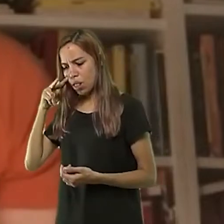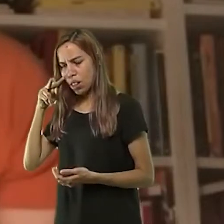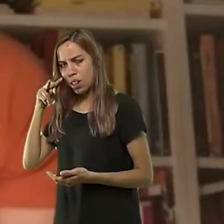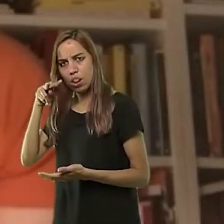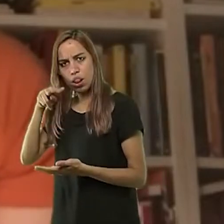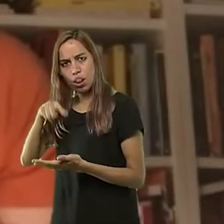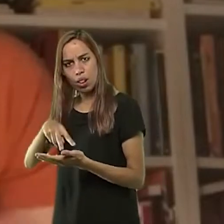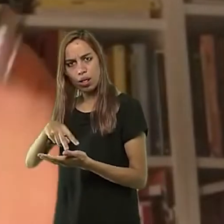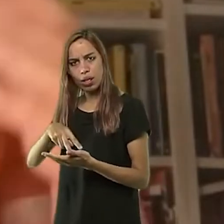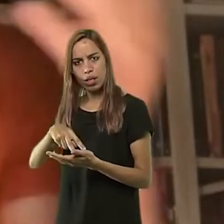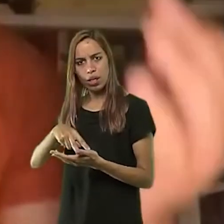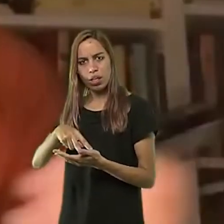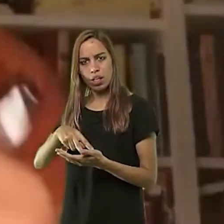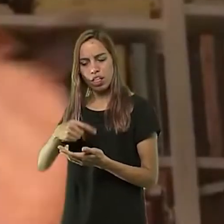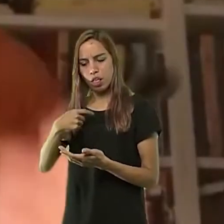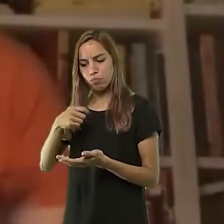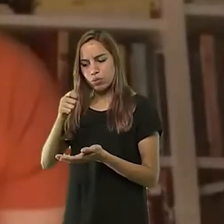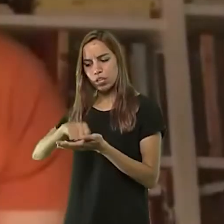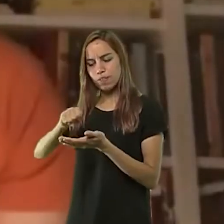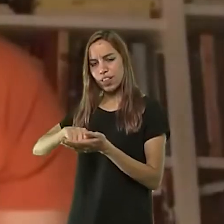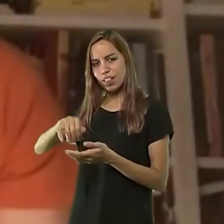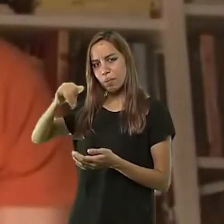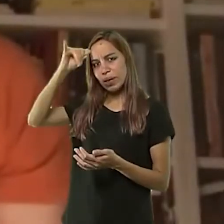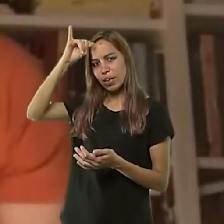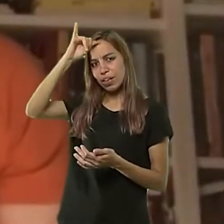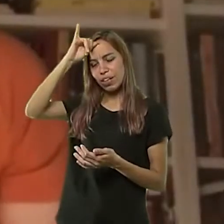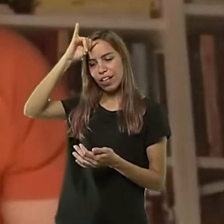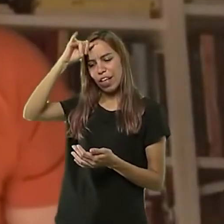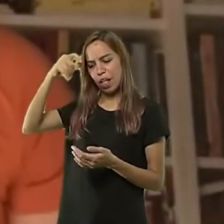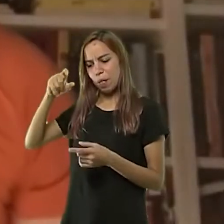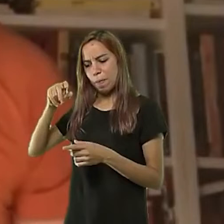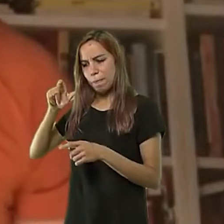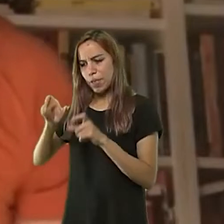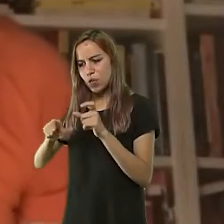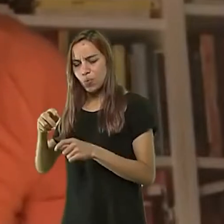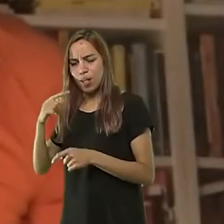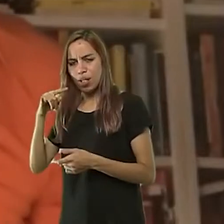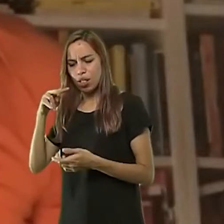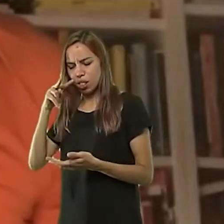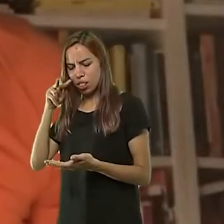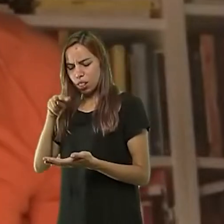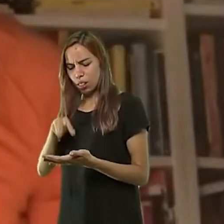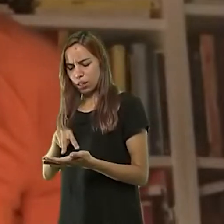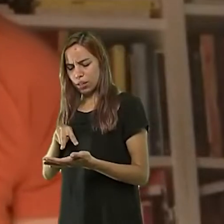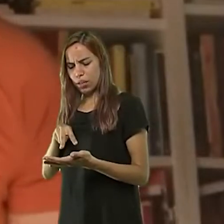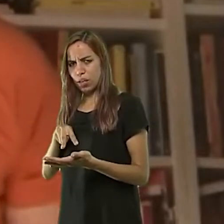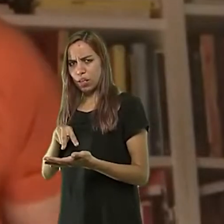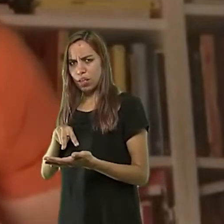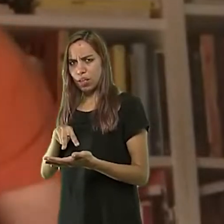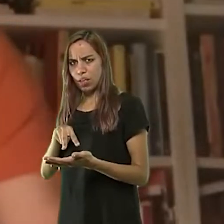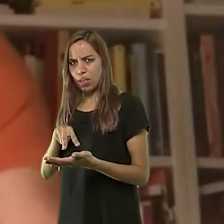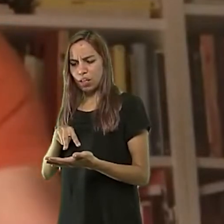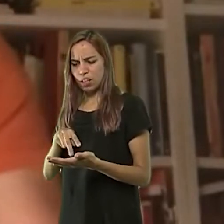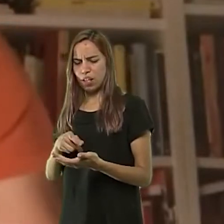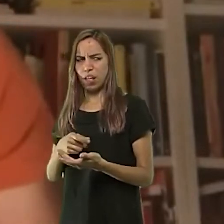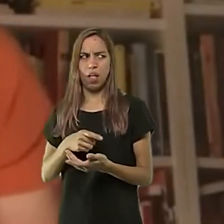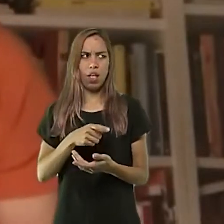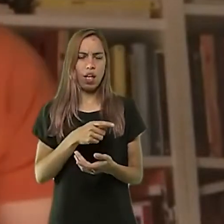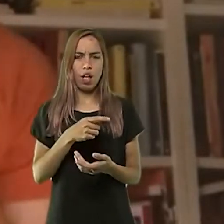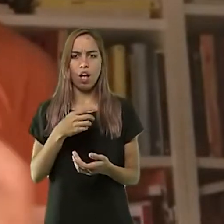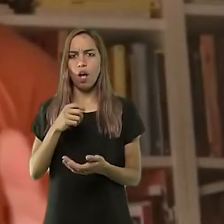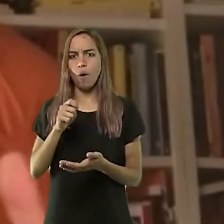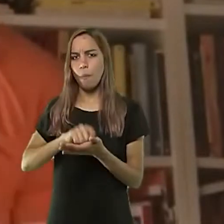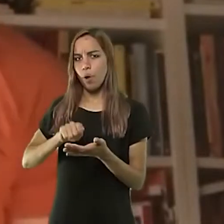a inventar e que é fantasia, ficção, etc. Mas de facto os unicórnios das tapeçarias